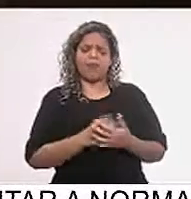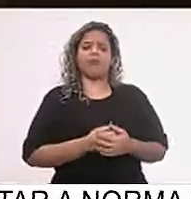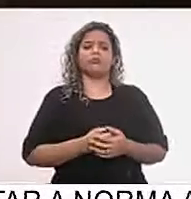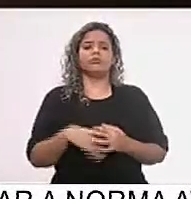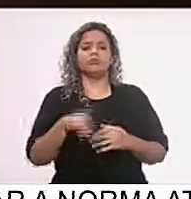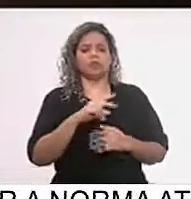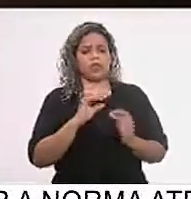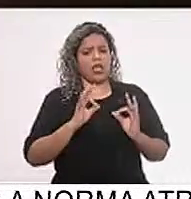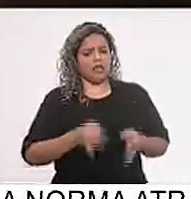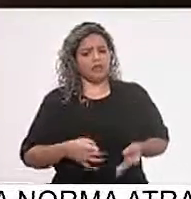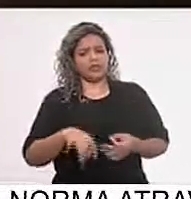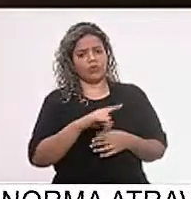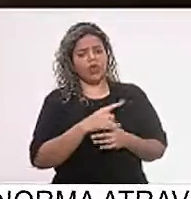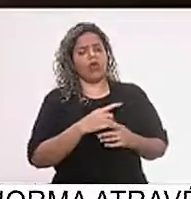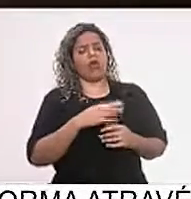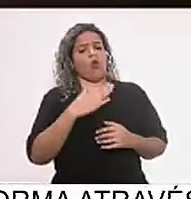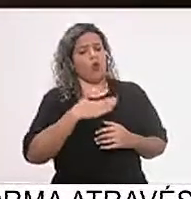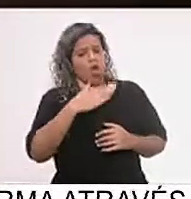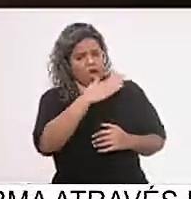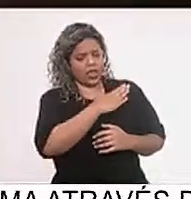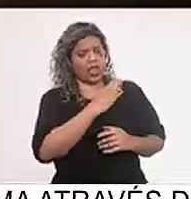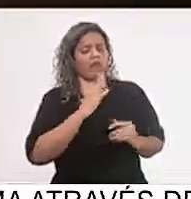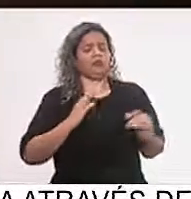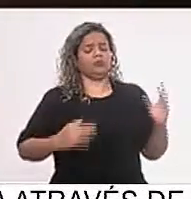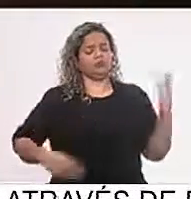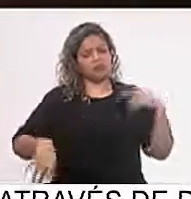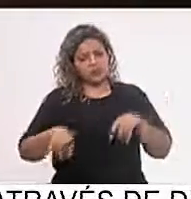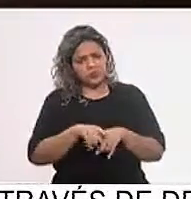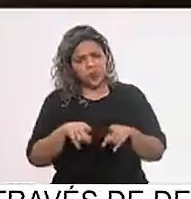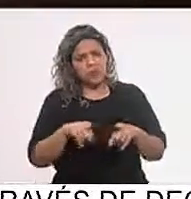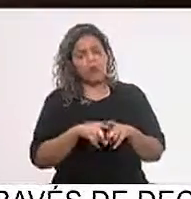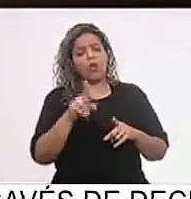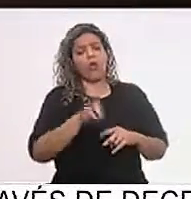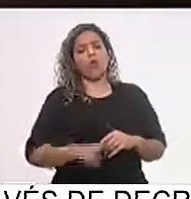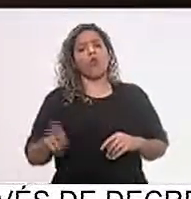e, efetivamente, a Guarda Municipal do Rio de Janeiro